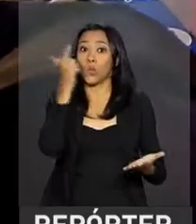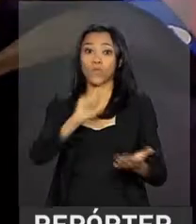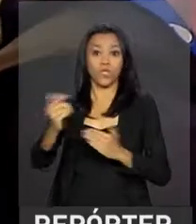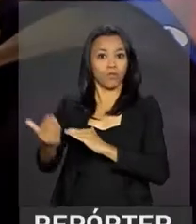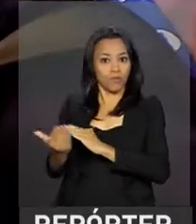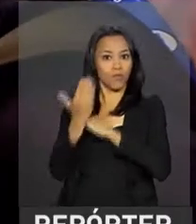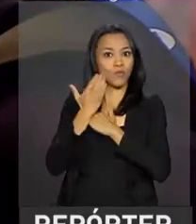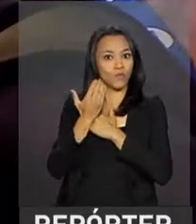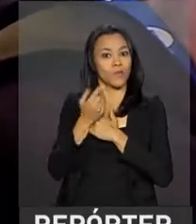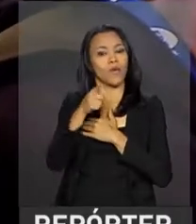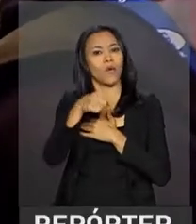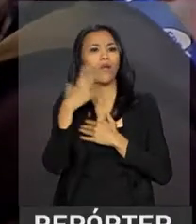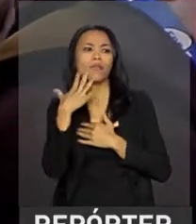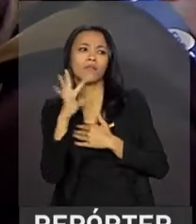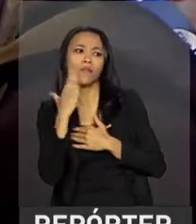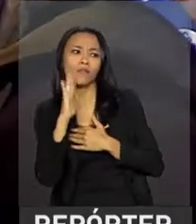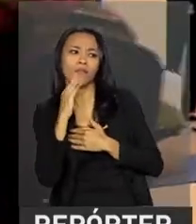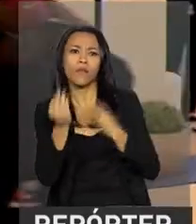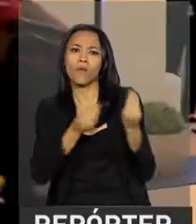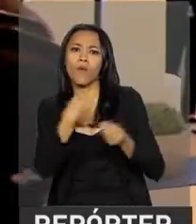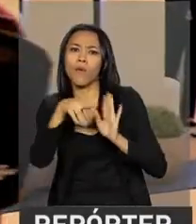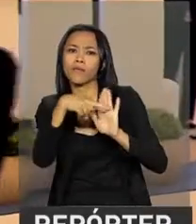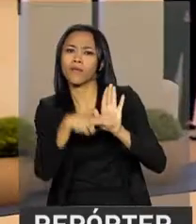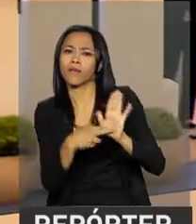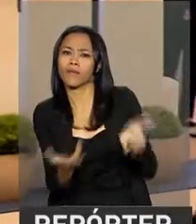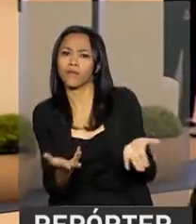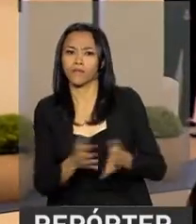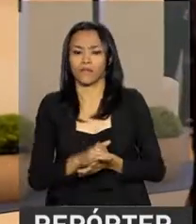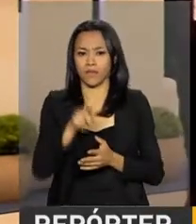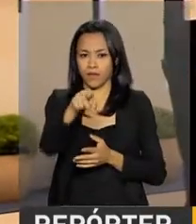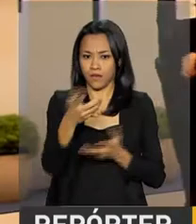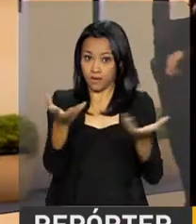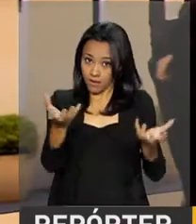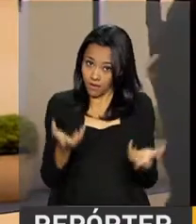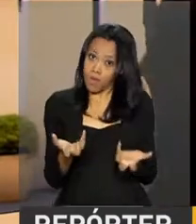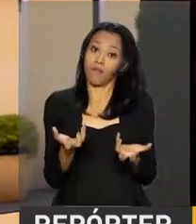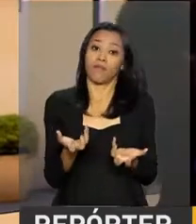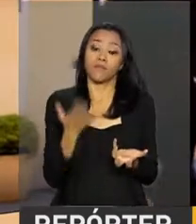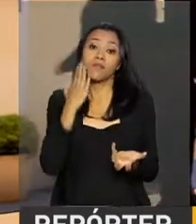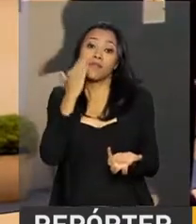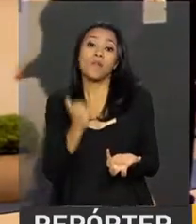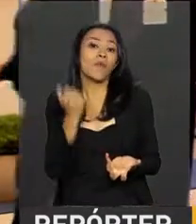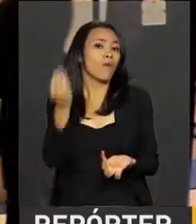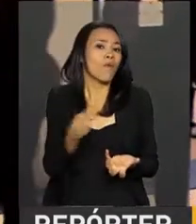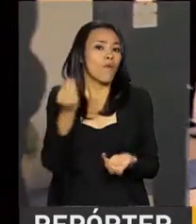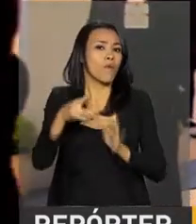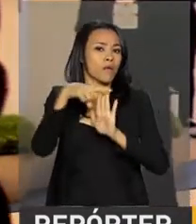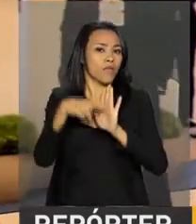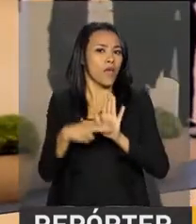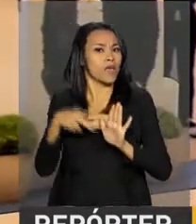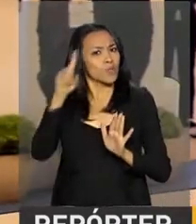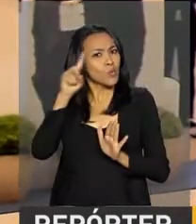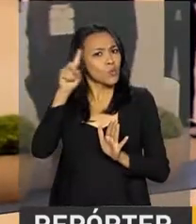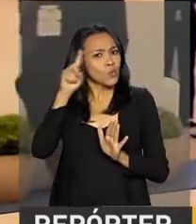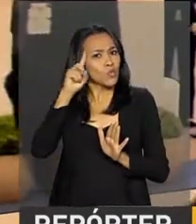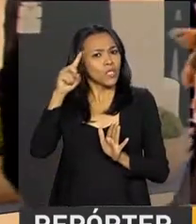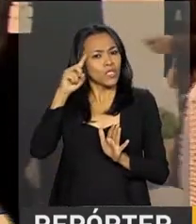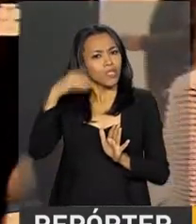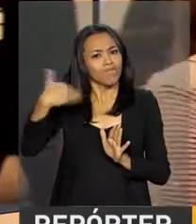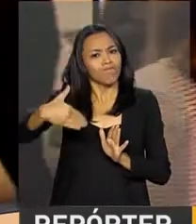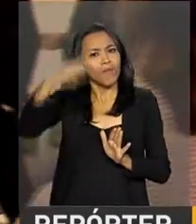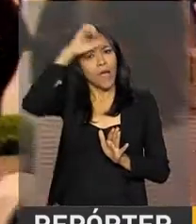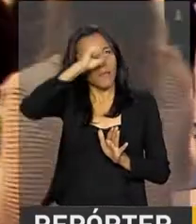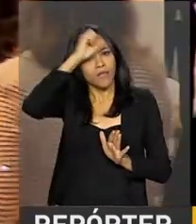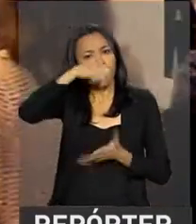Agora quer entender melhor o processo. Entender isso para colocar isso em prática. Que eu possa praticar isso todos os dias, aprender, ler,